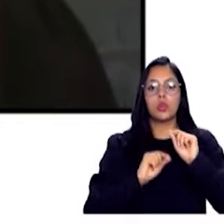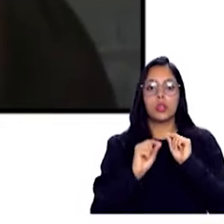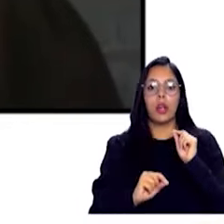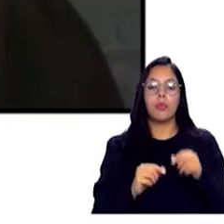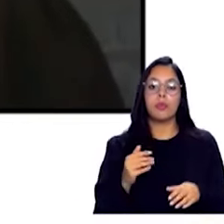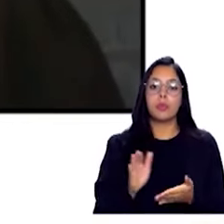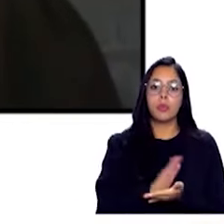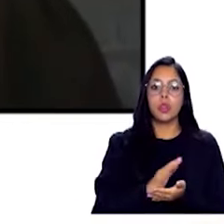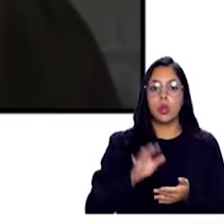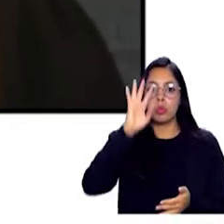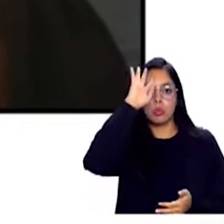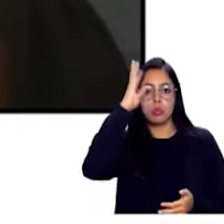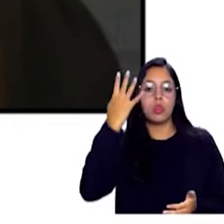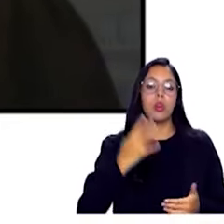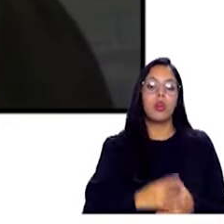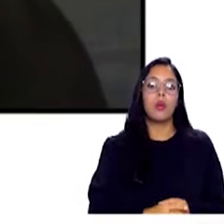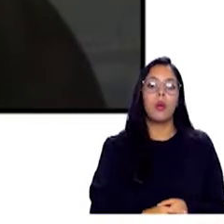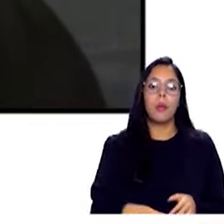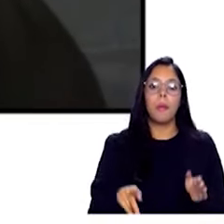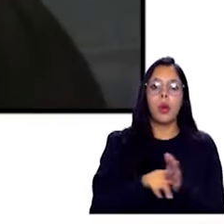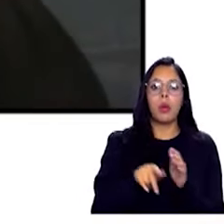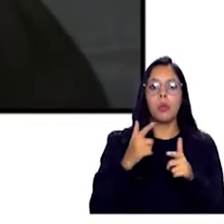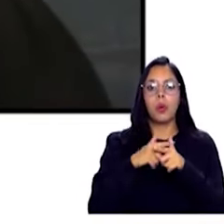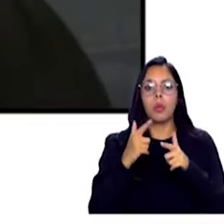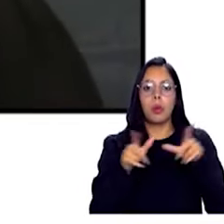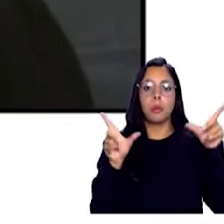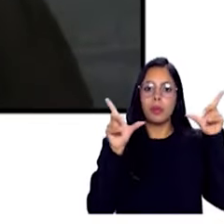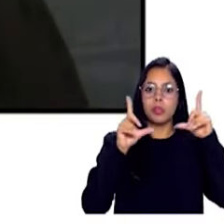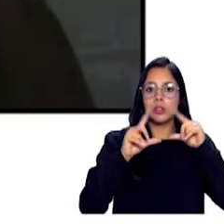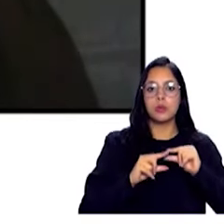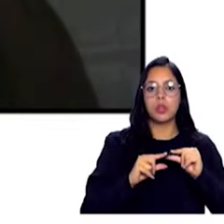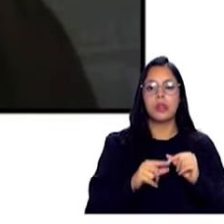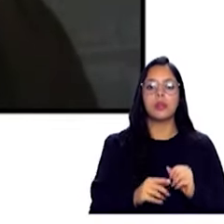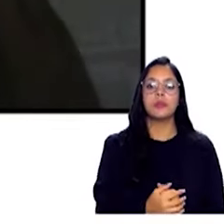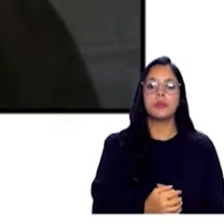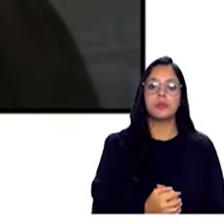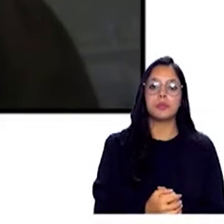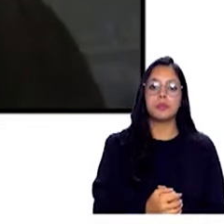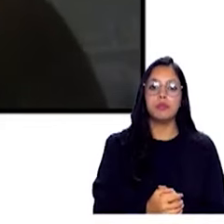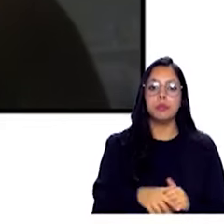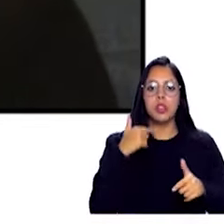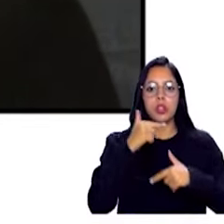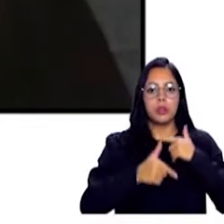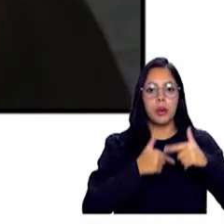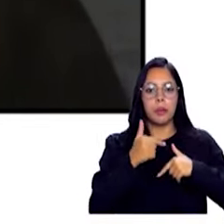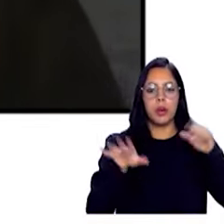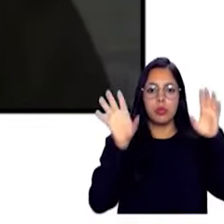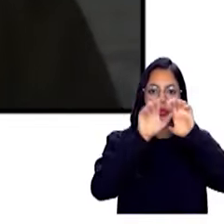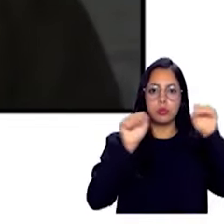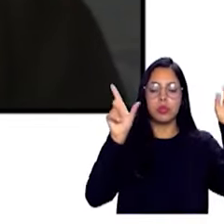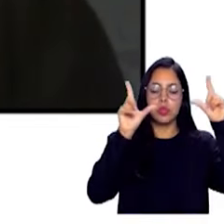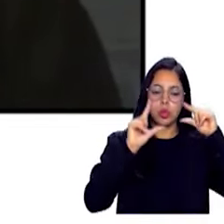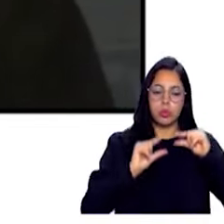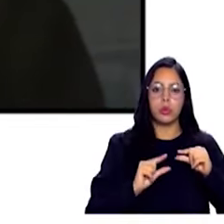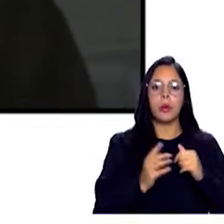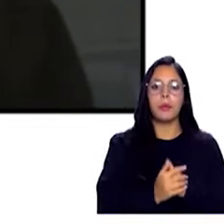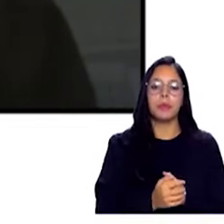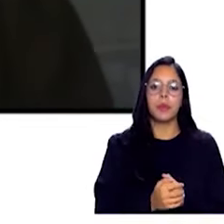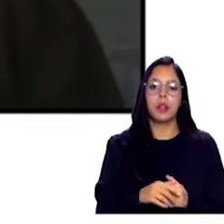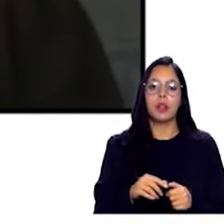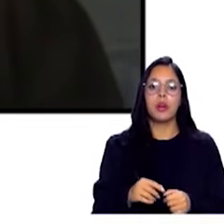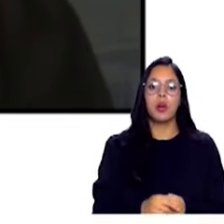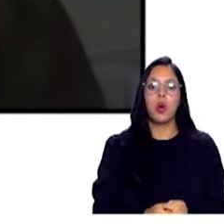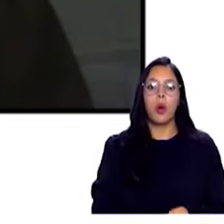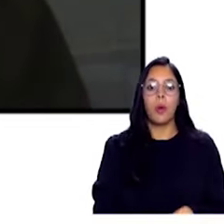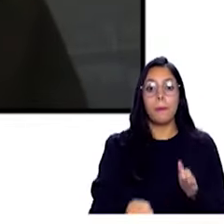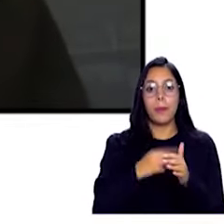para abrandar esse problema para diminuir o excesso de eh trabalho dos tribunais superiores bom bom primeira solução a mais